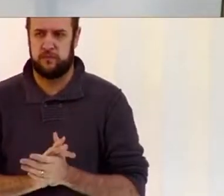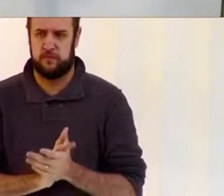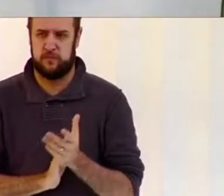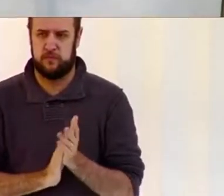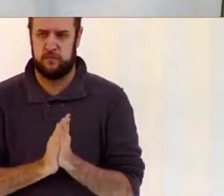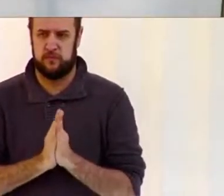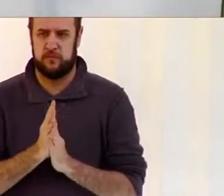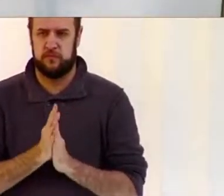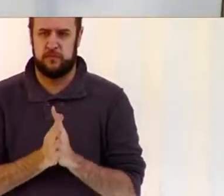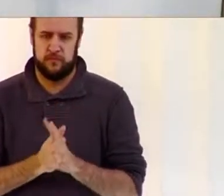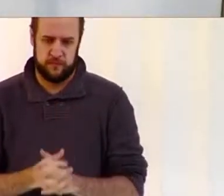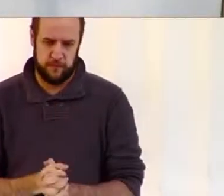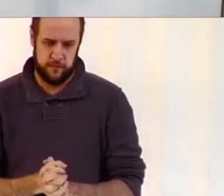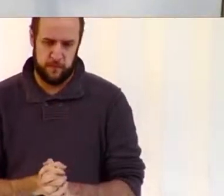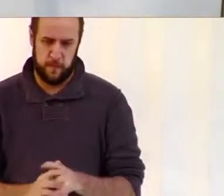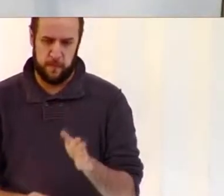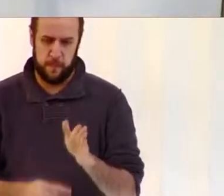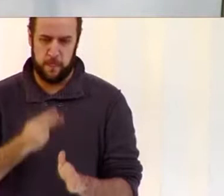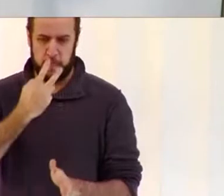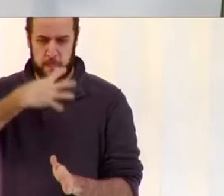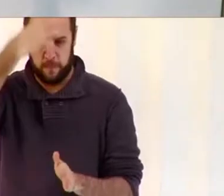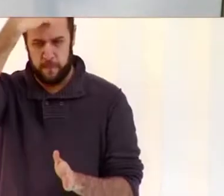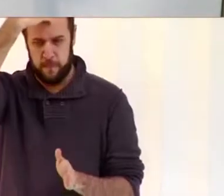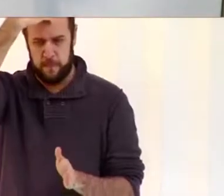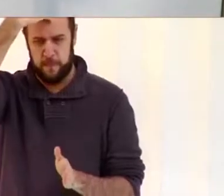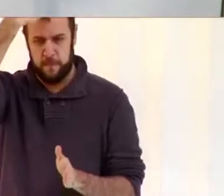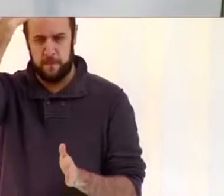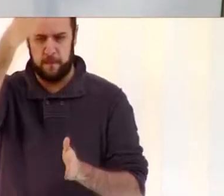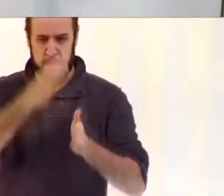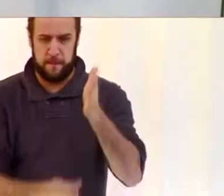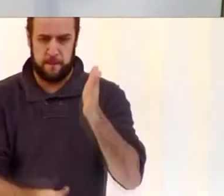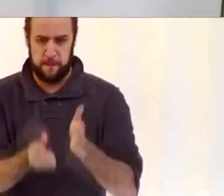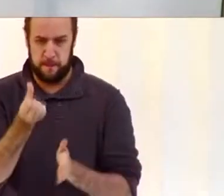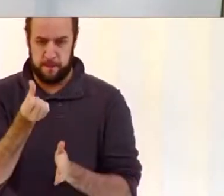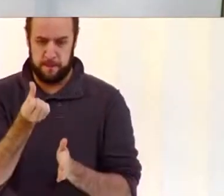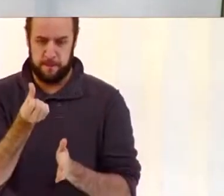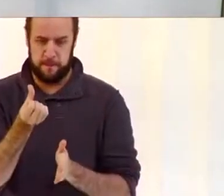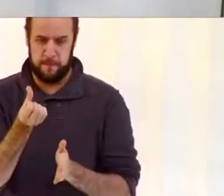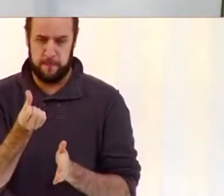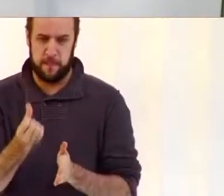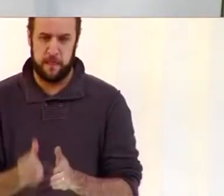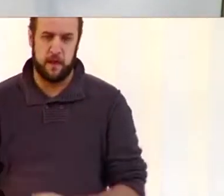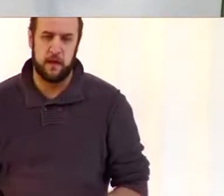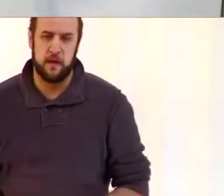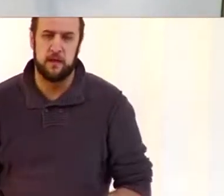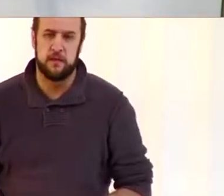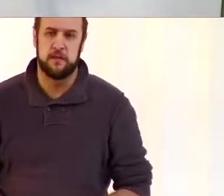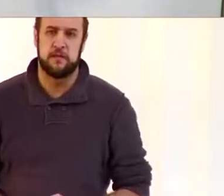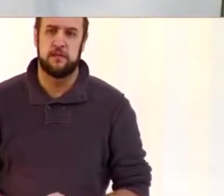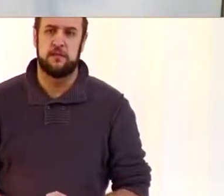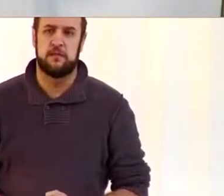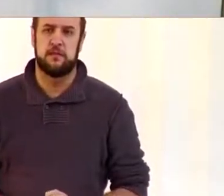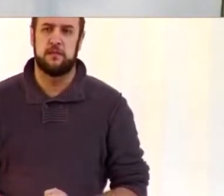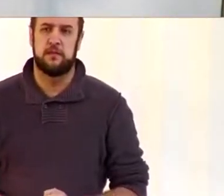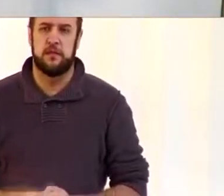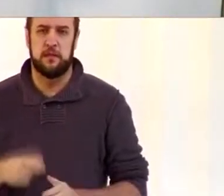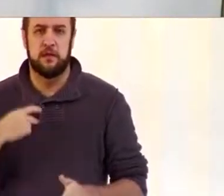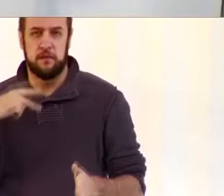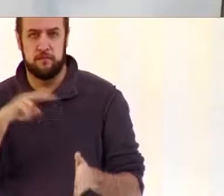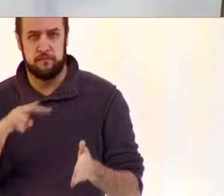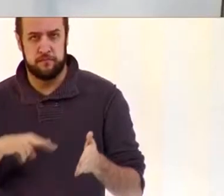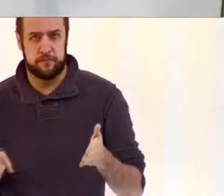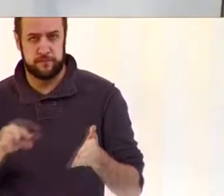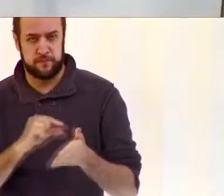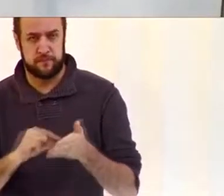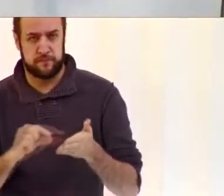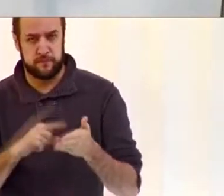sagrado. Segundo livro dos Reis, no capítulo 6, eu leio aqui a partir do verso